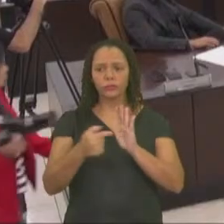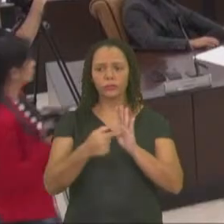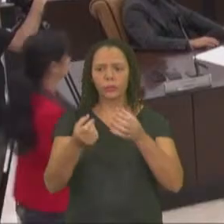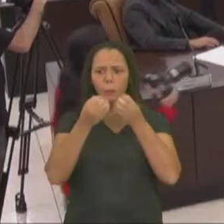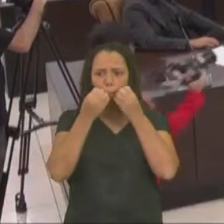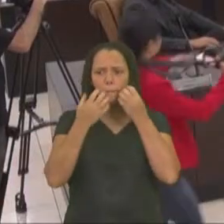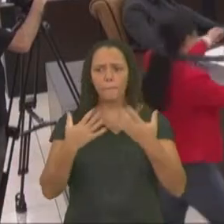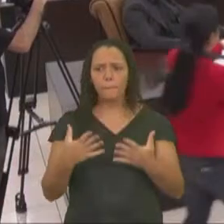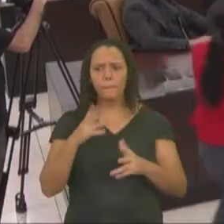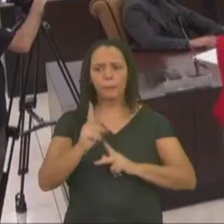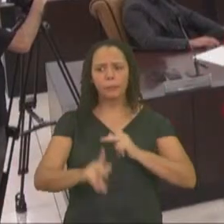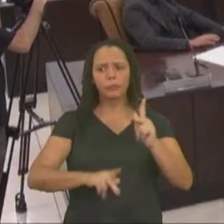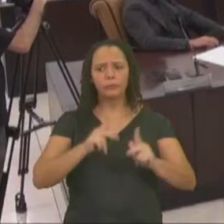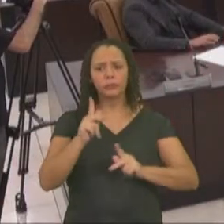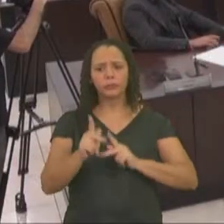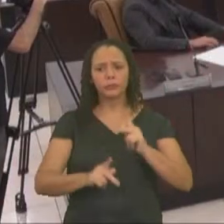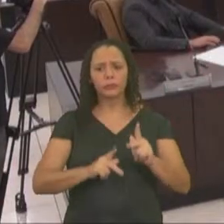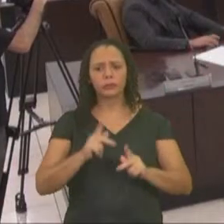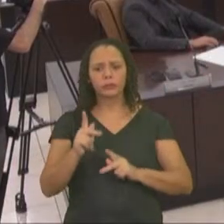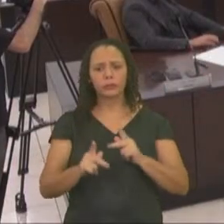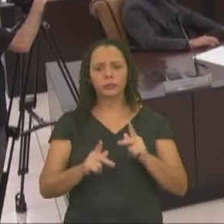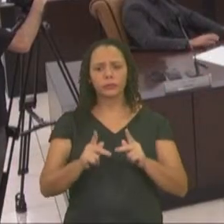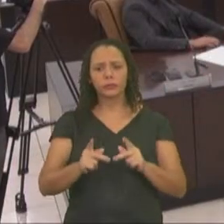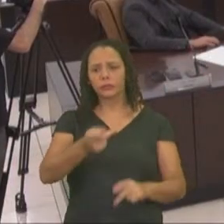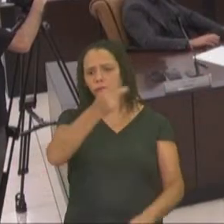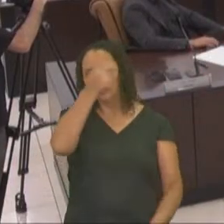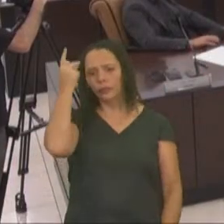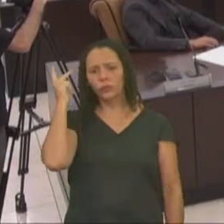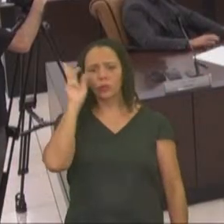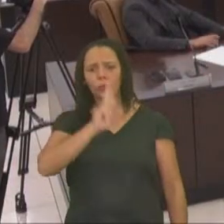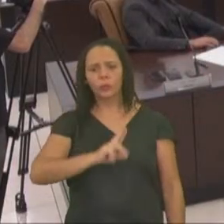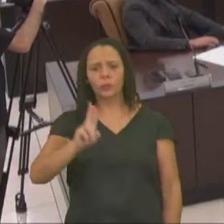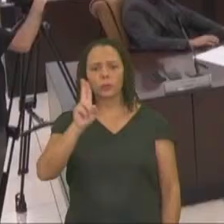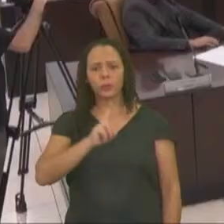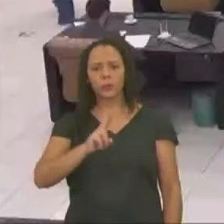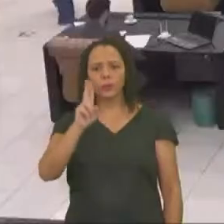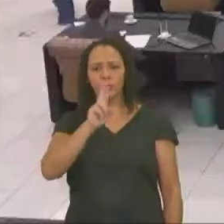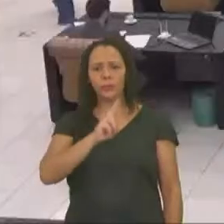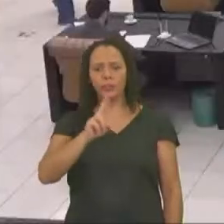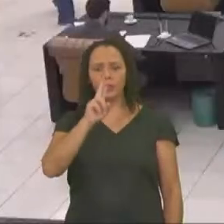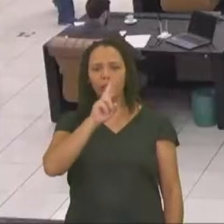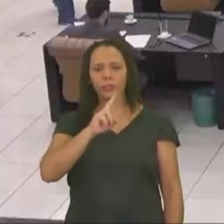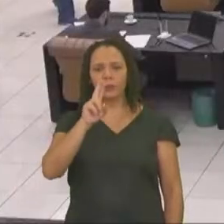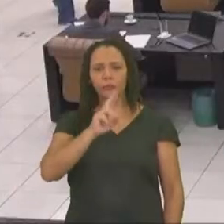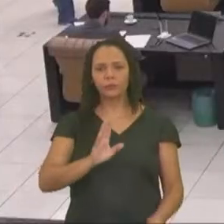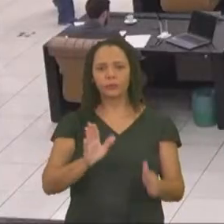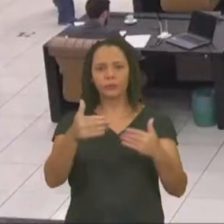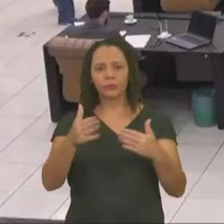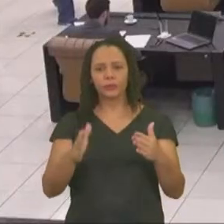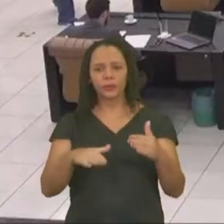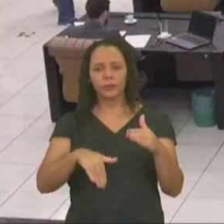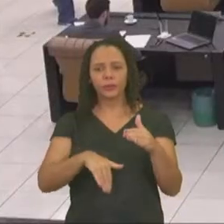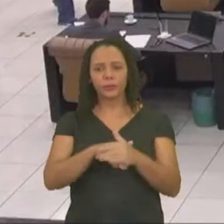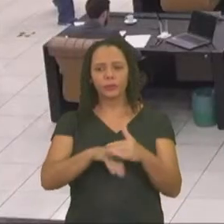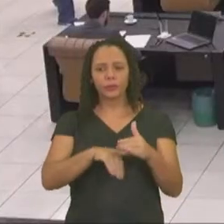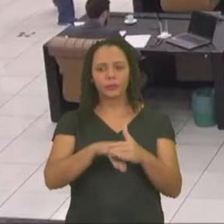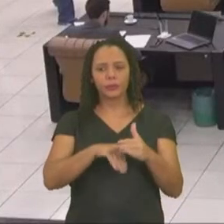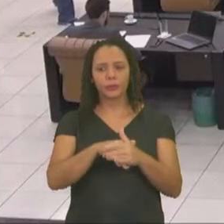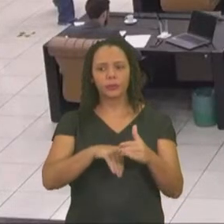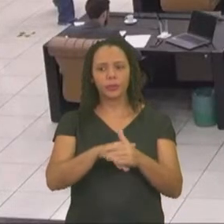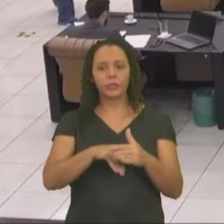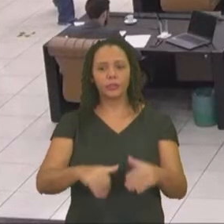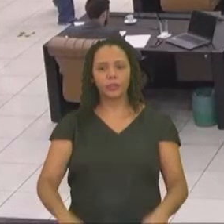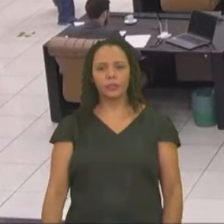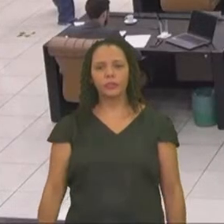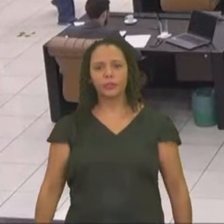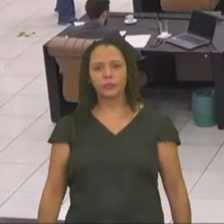ser muito bom aí para a população, né, os pessoal que utiliza a quadra de esporte, futebol, mas também, gente,